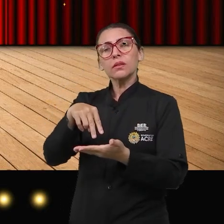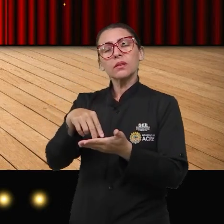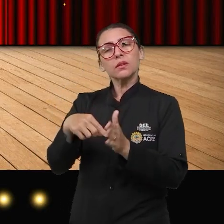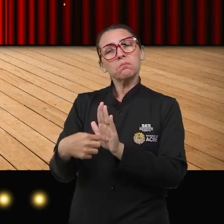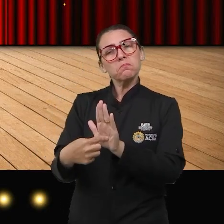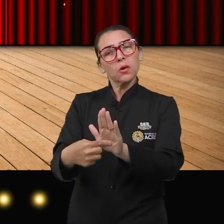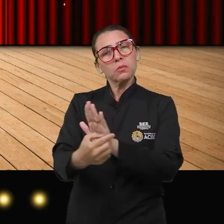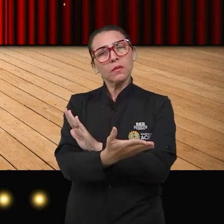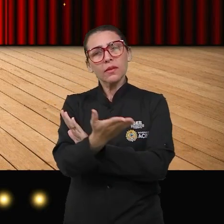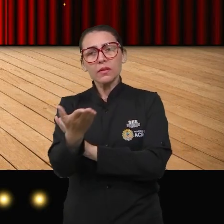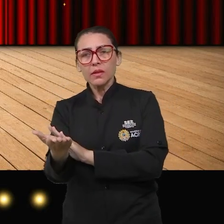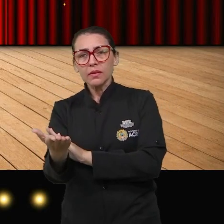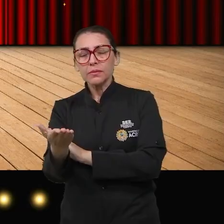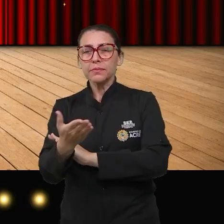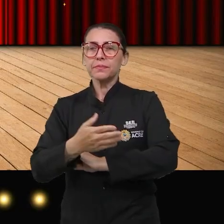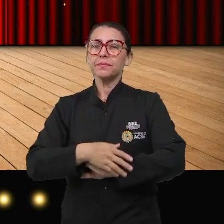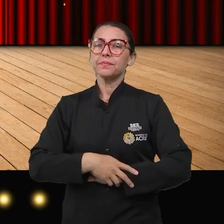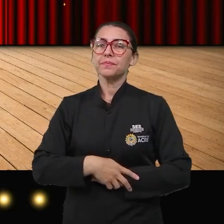transmite a você?